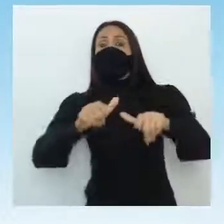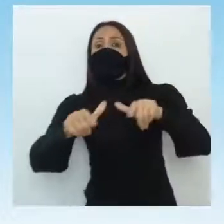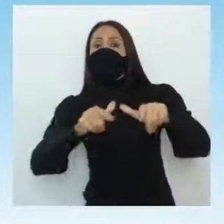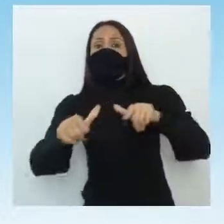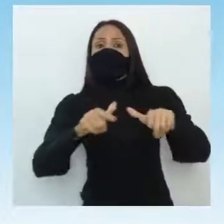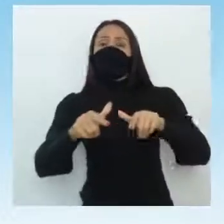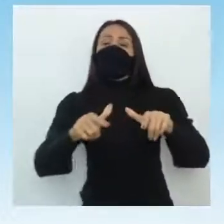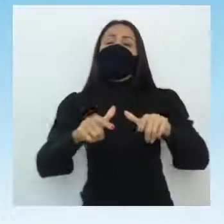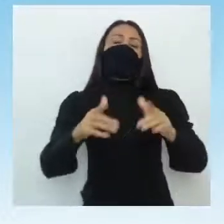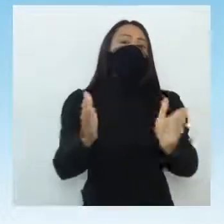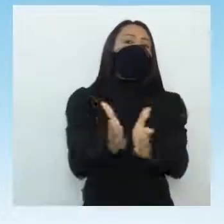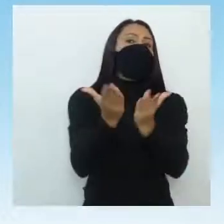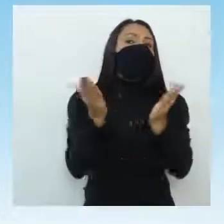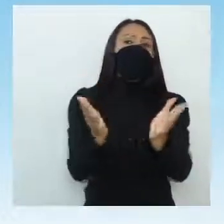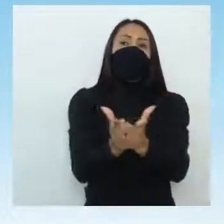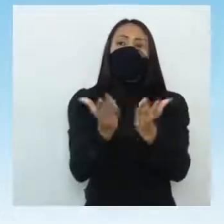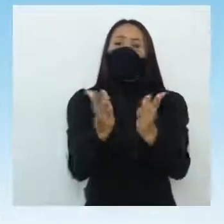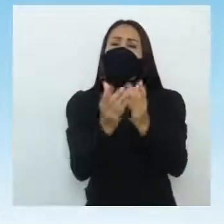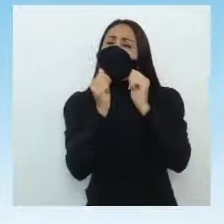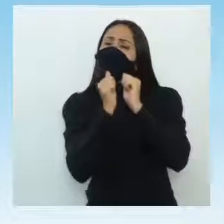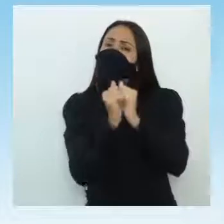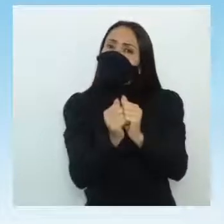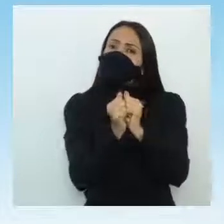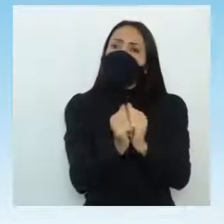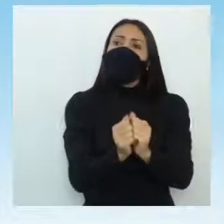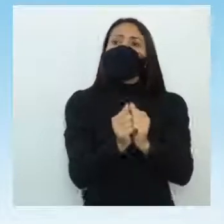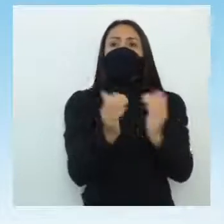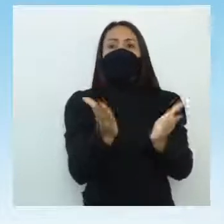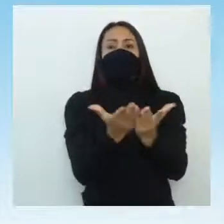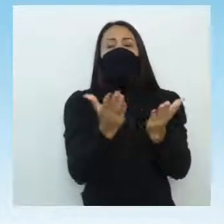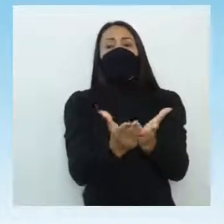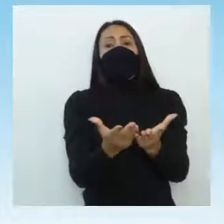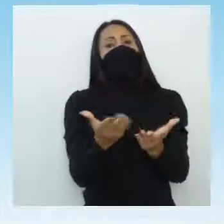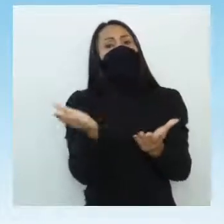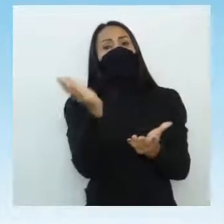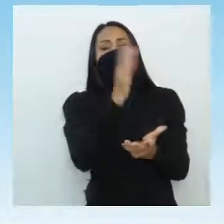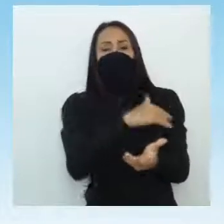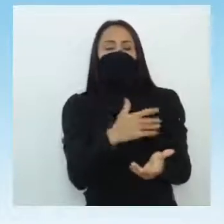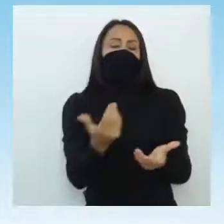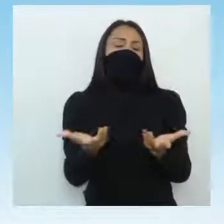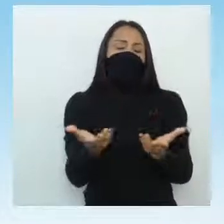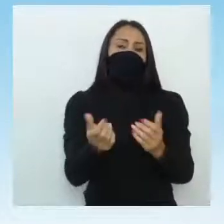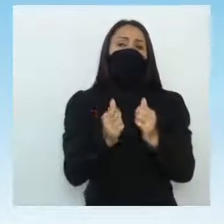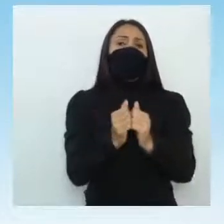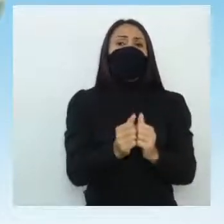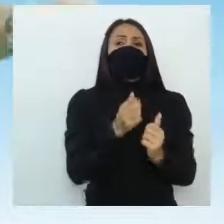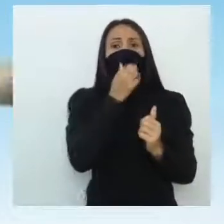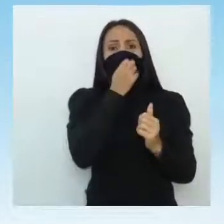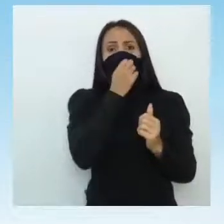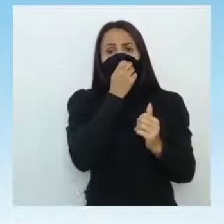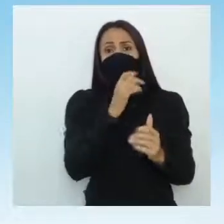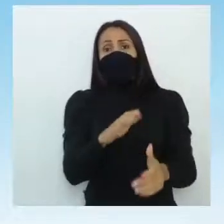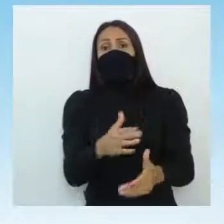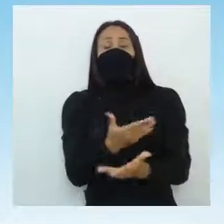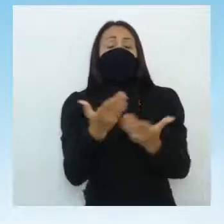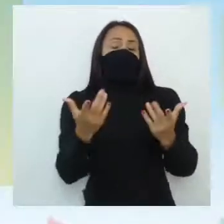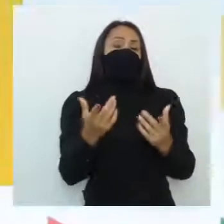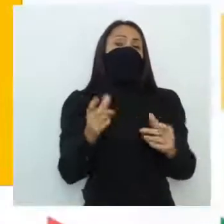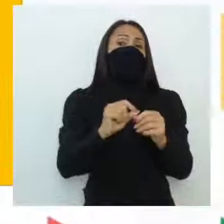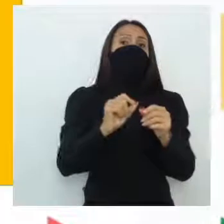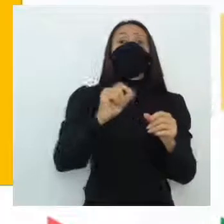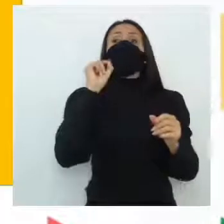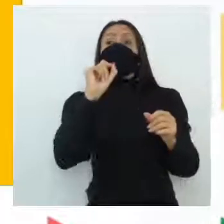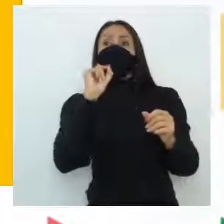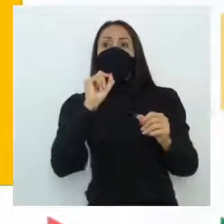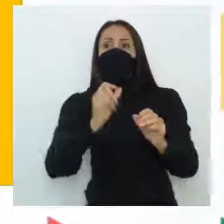os pobres, certo? Junto aos pobres. E vamos caminhando. Mas qual era a missão dela? A missão de Teresa, como